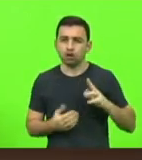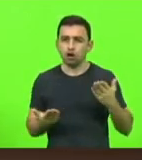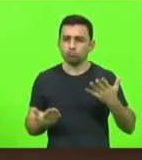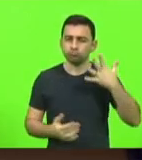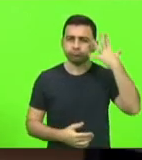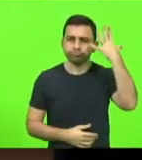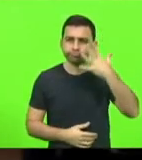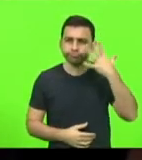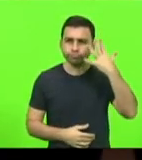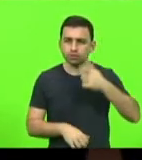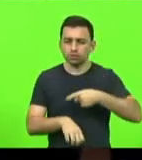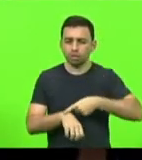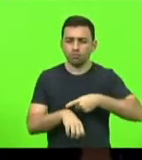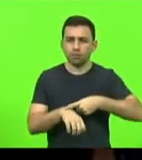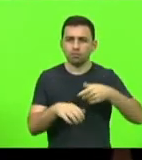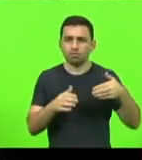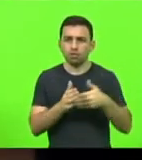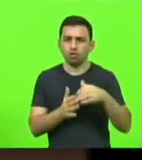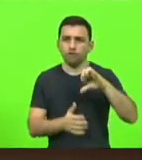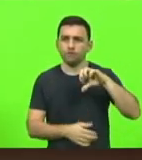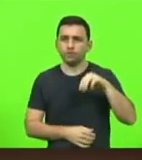por um tempo de até 9 minutos, deputado.